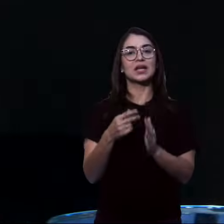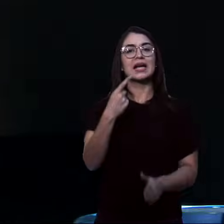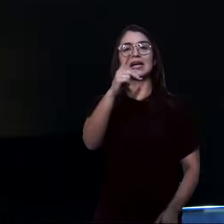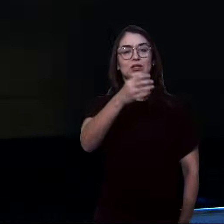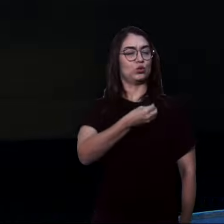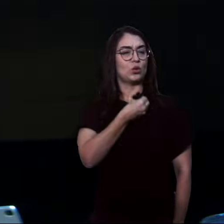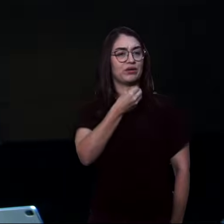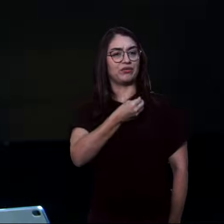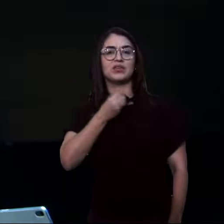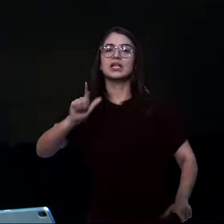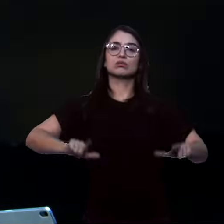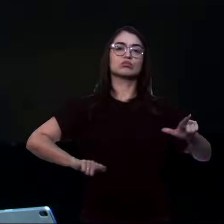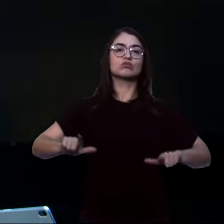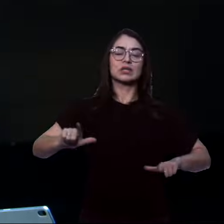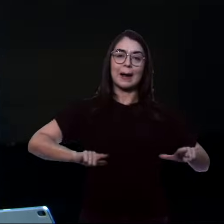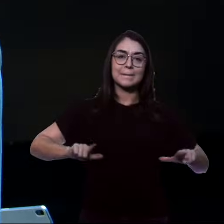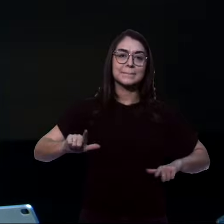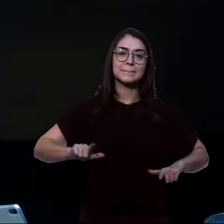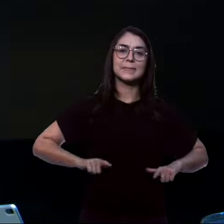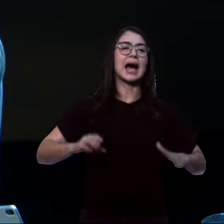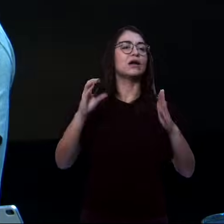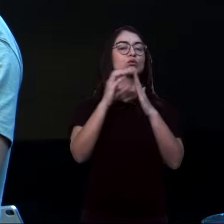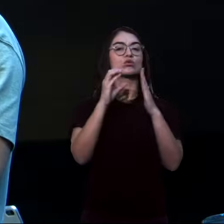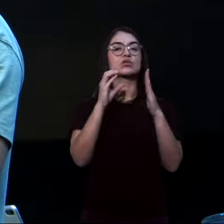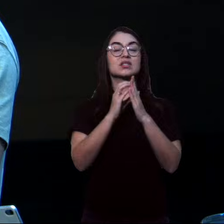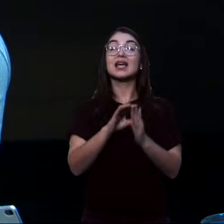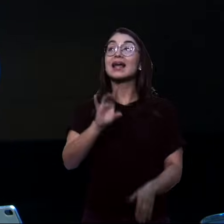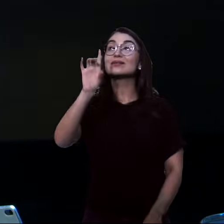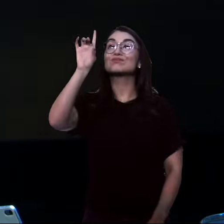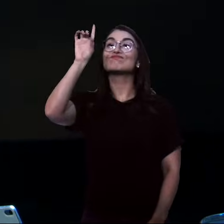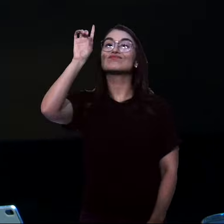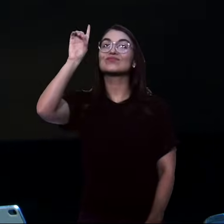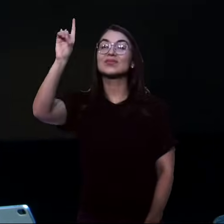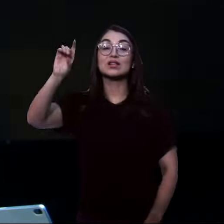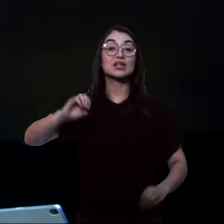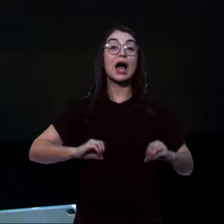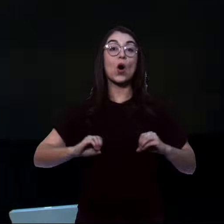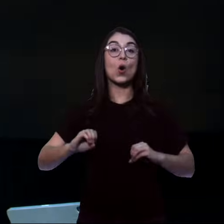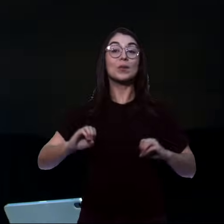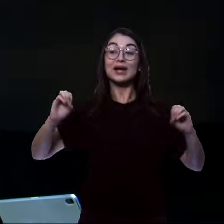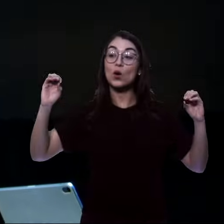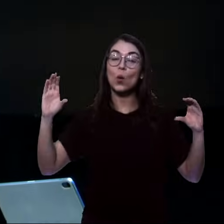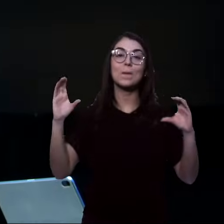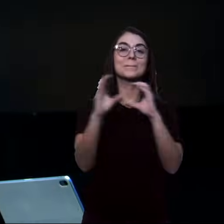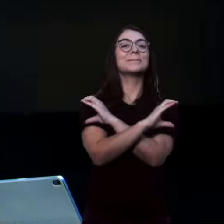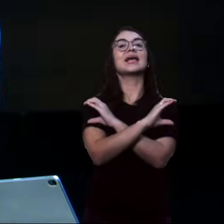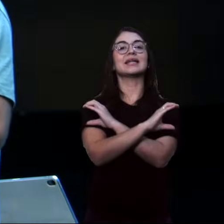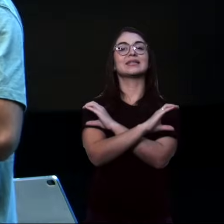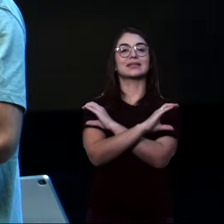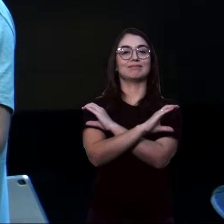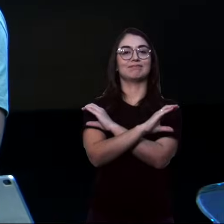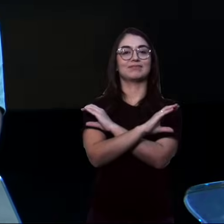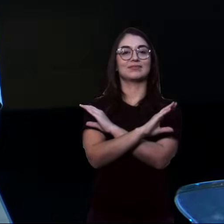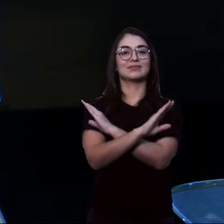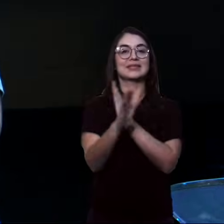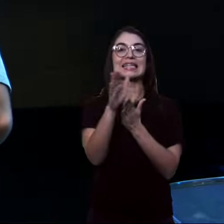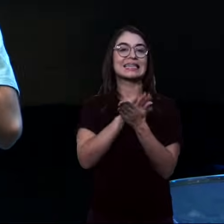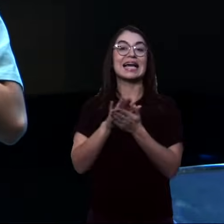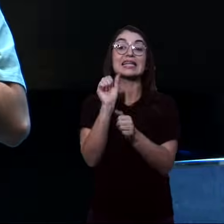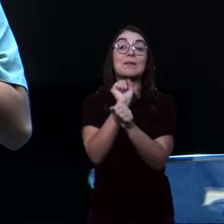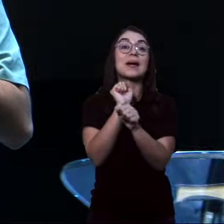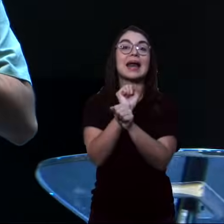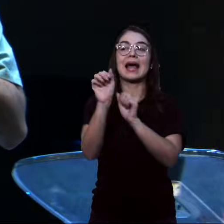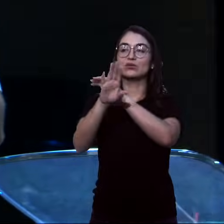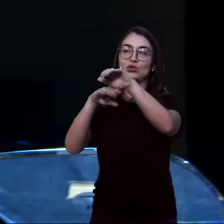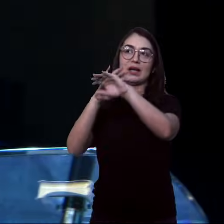trabalho, Ele vai completar. A obra de Deus não fica parada nas mãos dEle. A